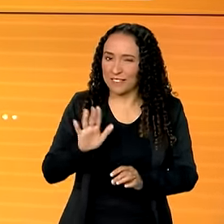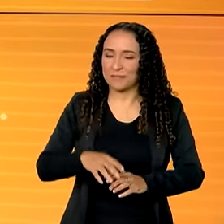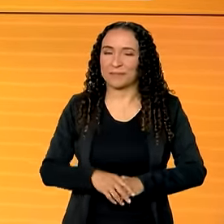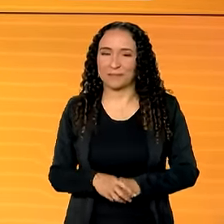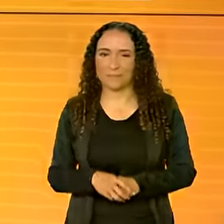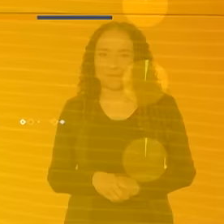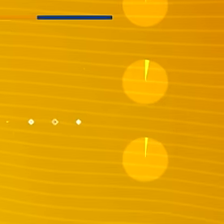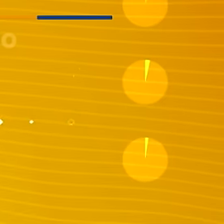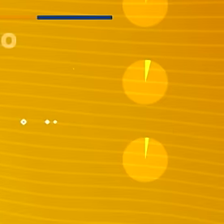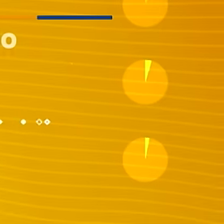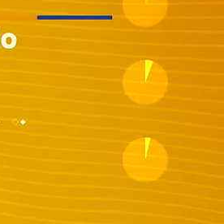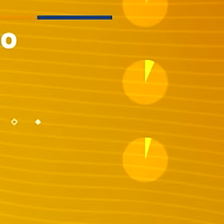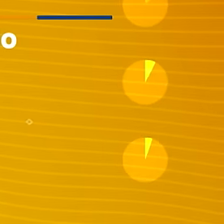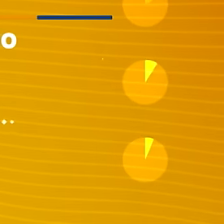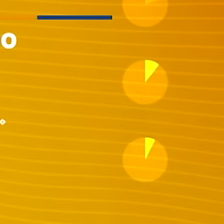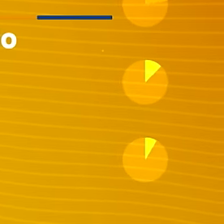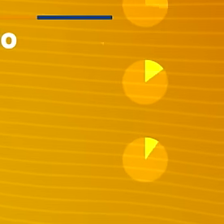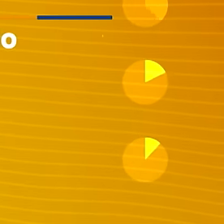já.